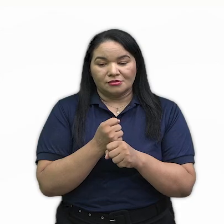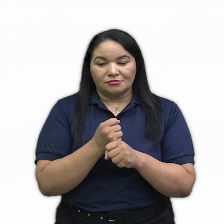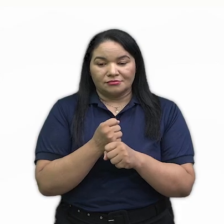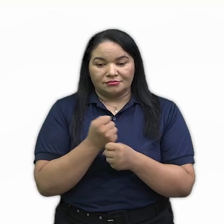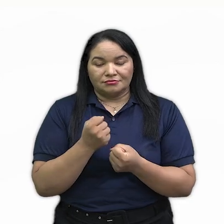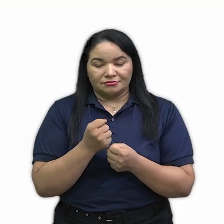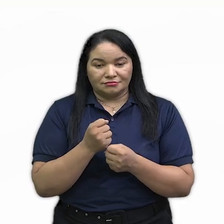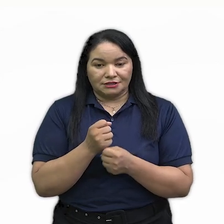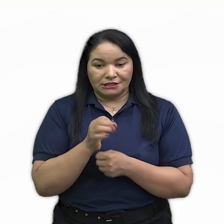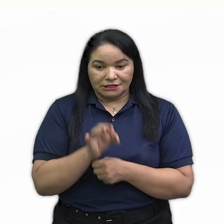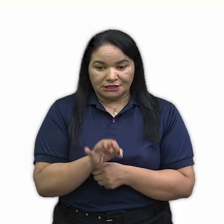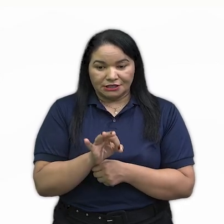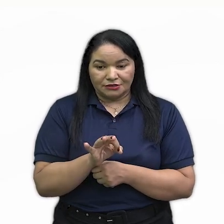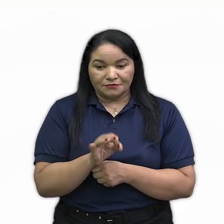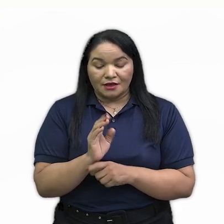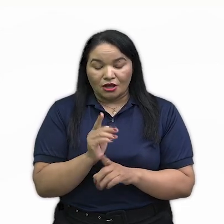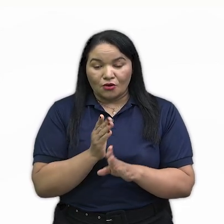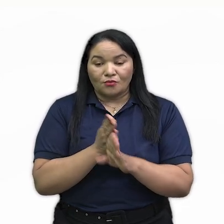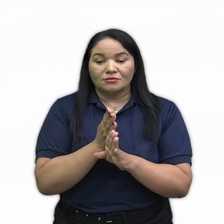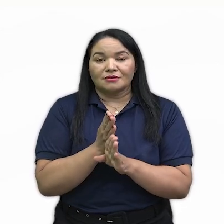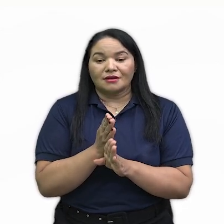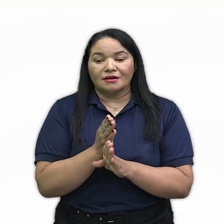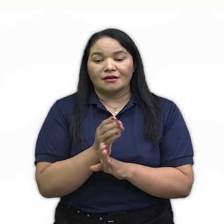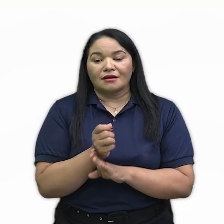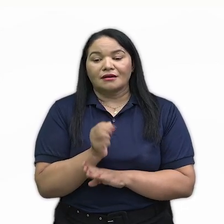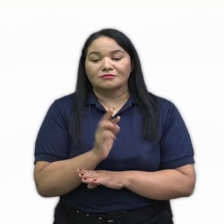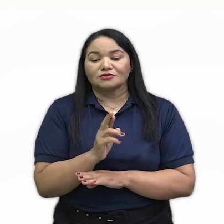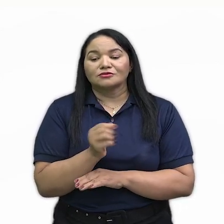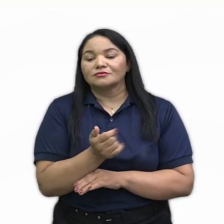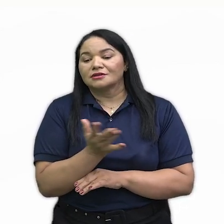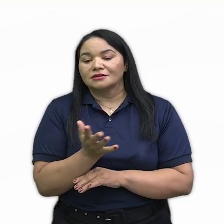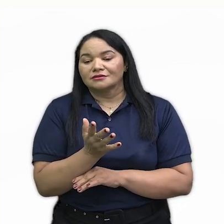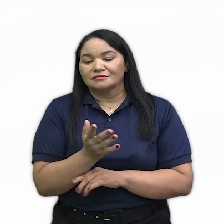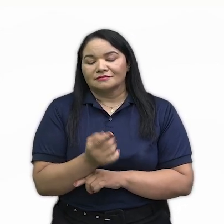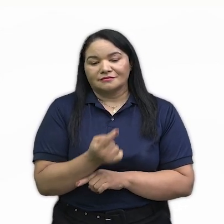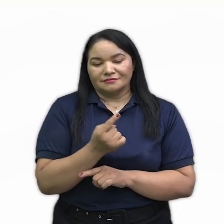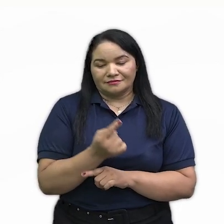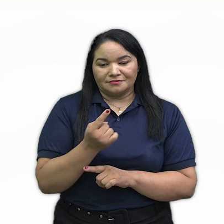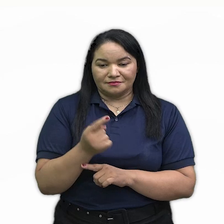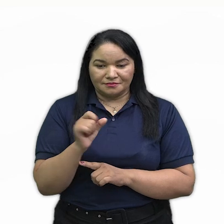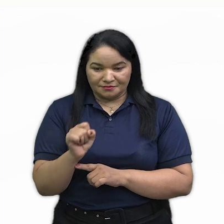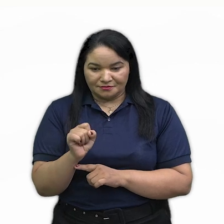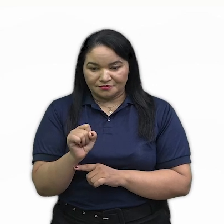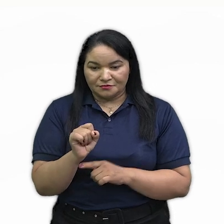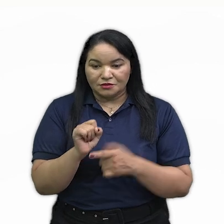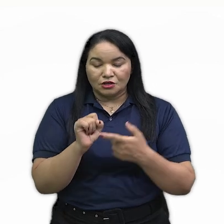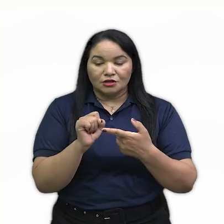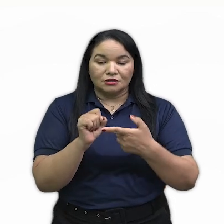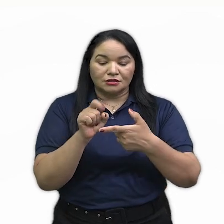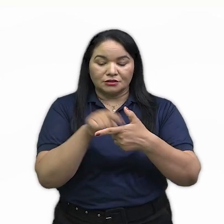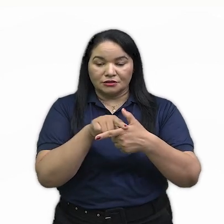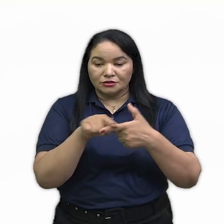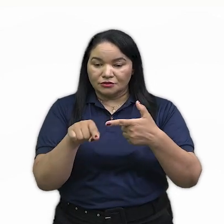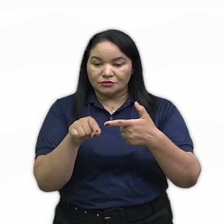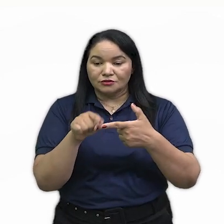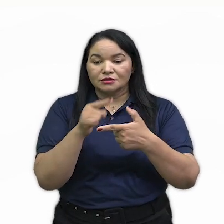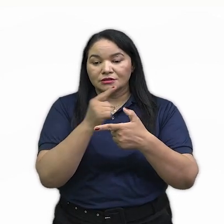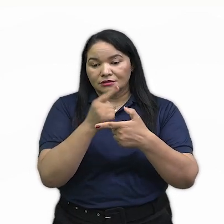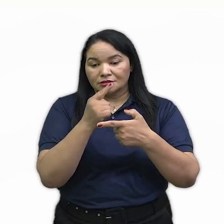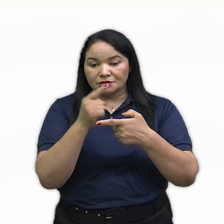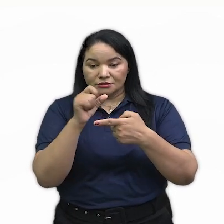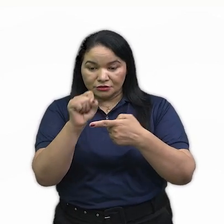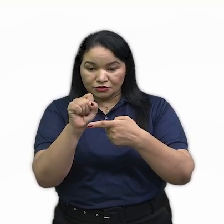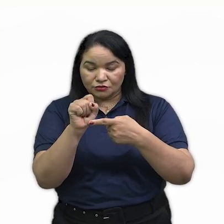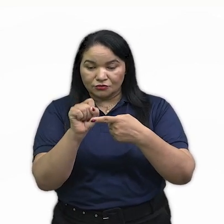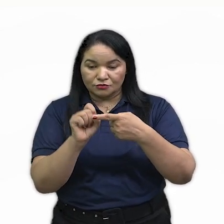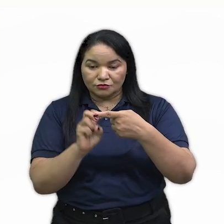forma exata, a gente vai encontrar como resultado igual a 118. E aí eu tenho que pegar